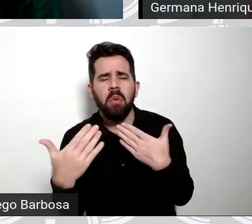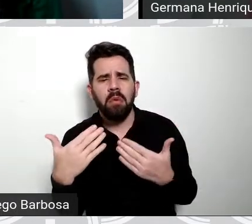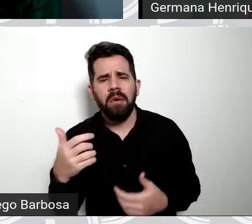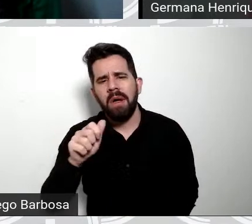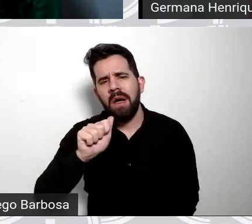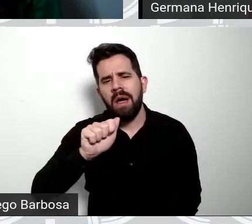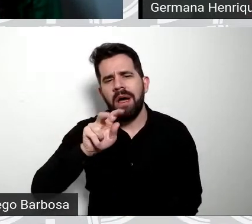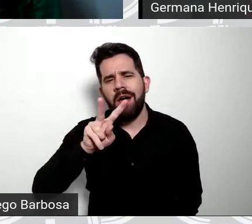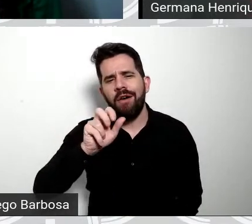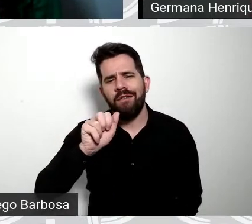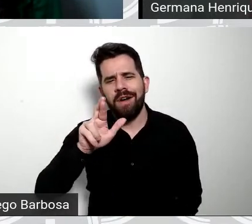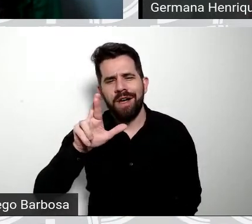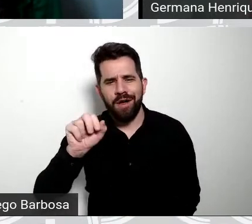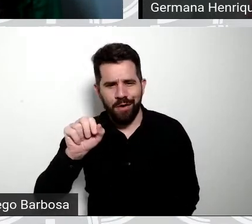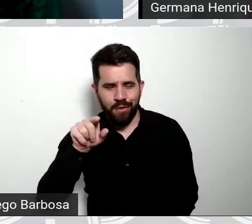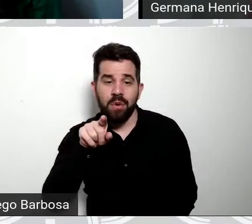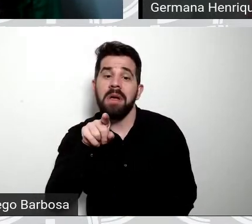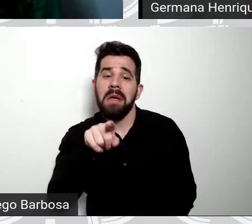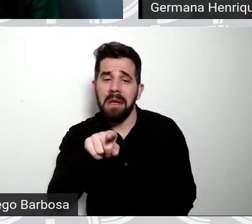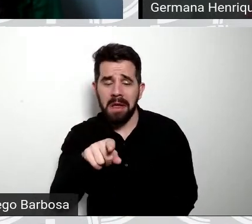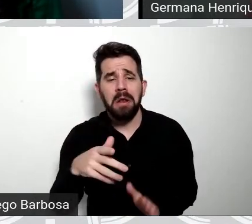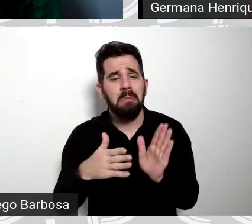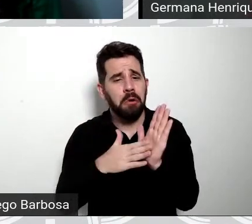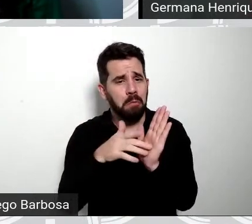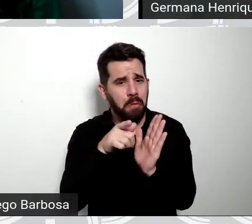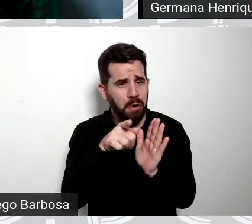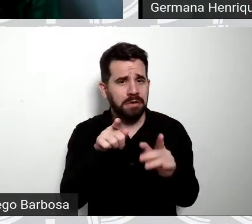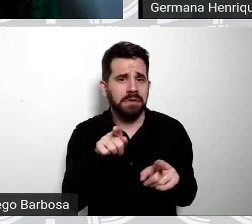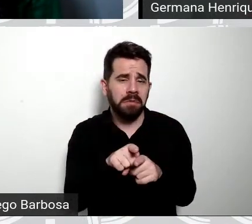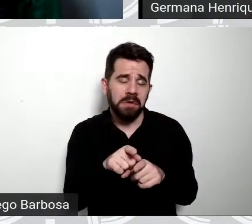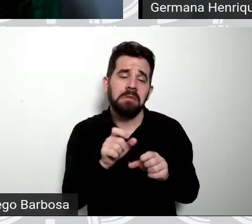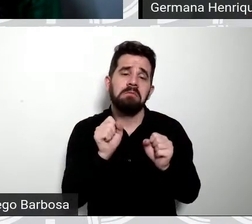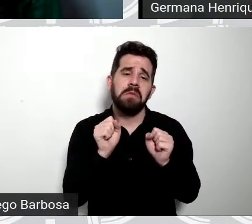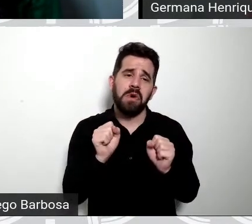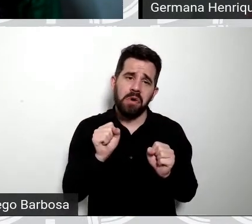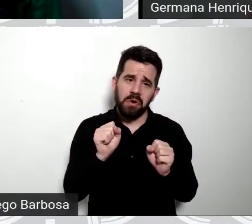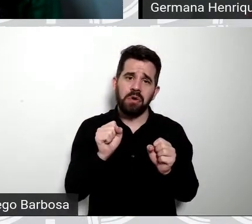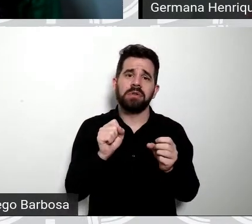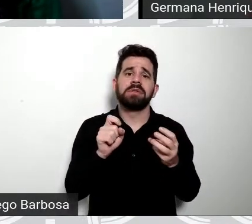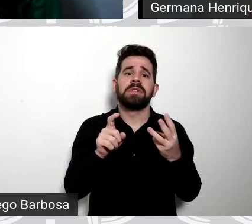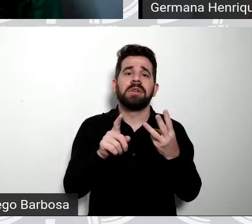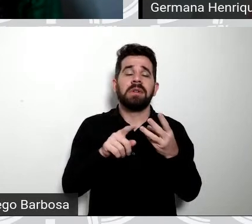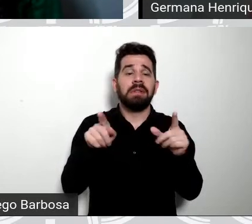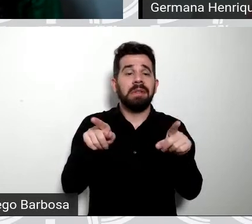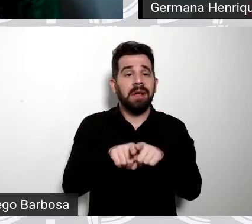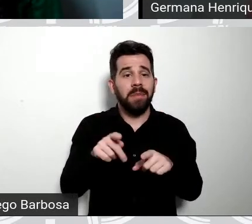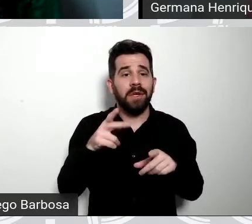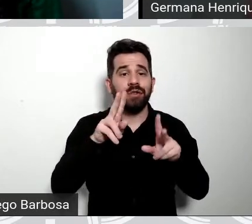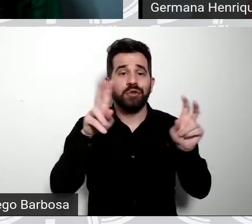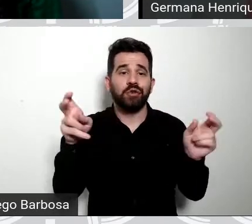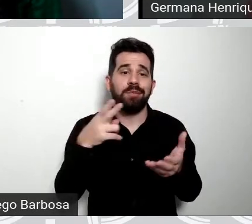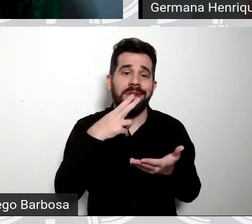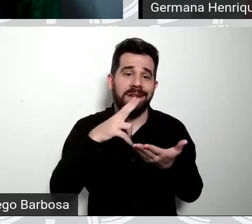Faleiros. Podemos também fazer isso a partir de correspondências,